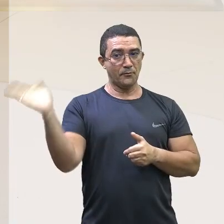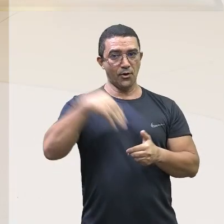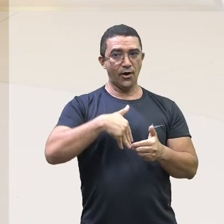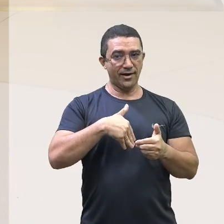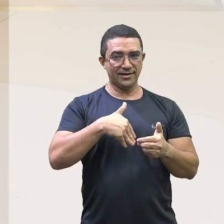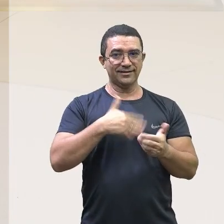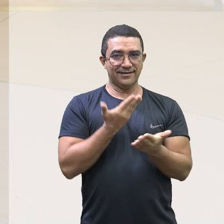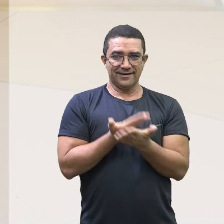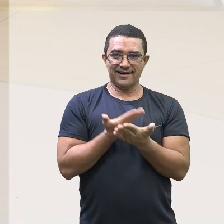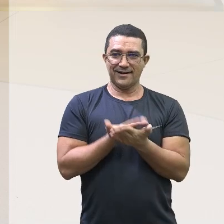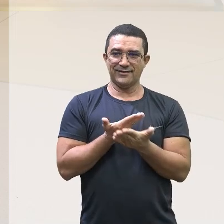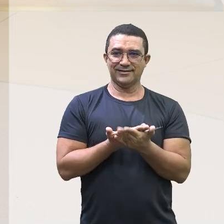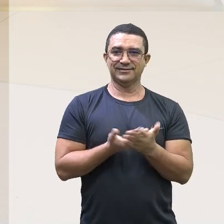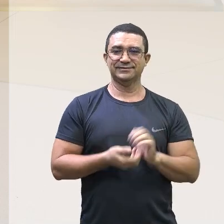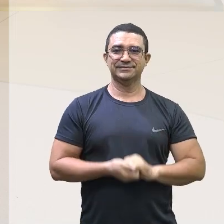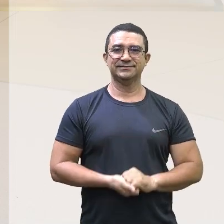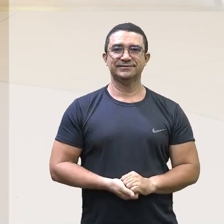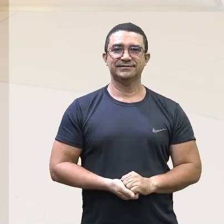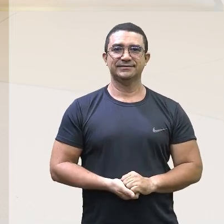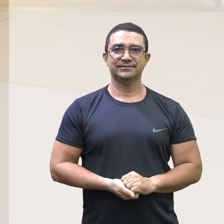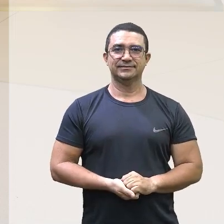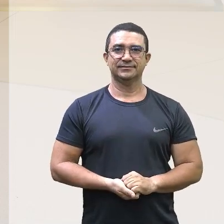nossa aula. Muito bem, vamos à aula.